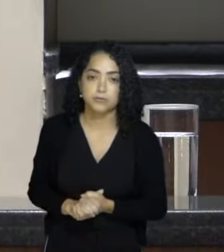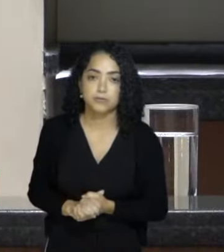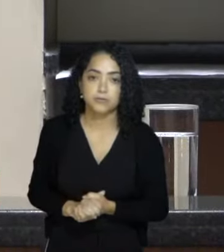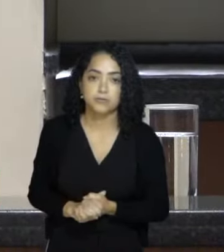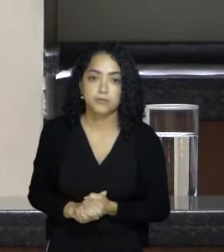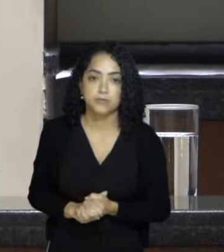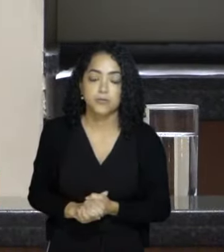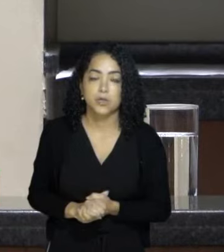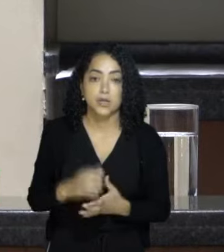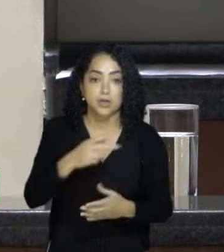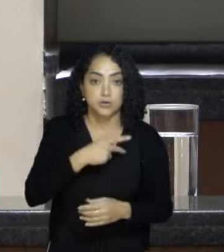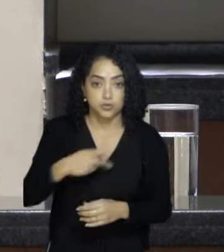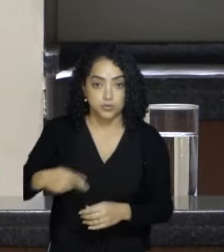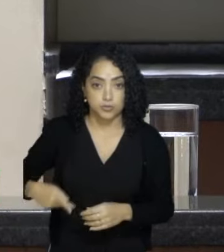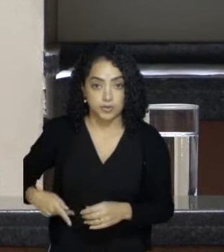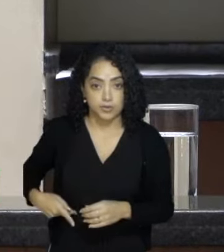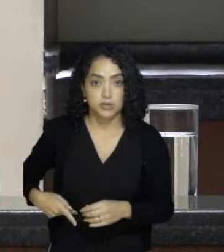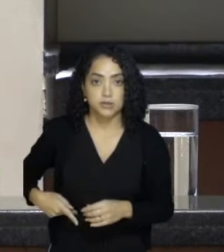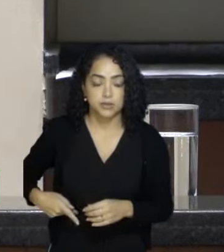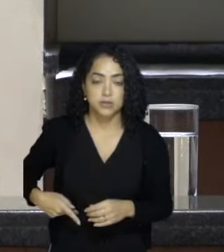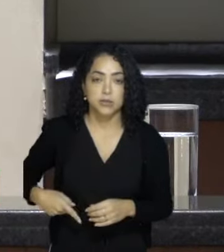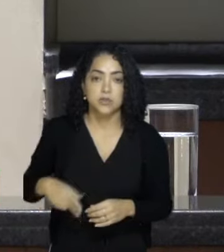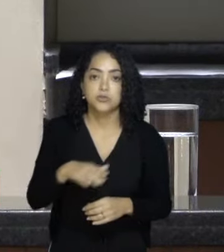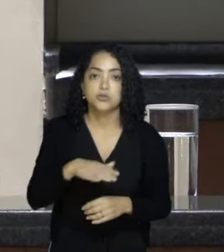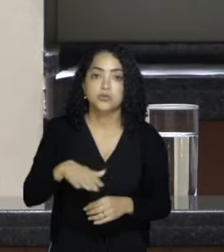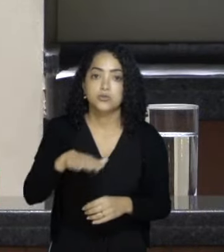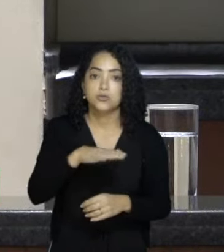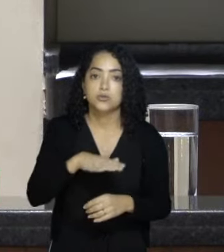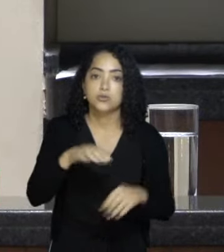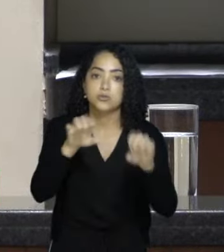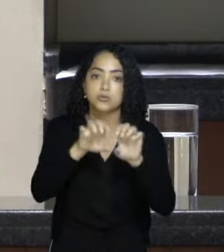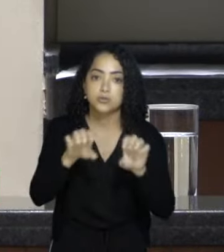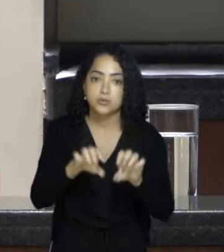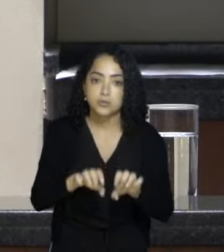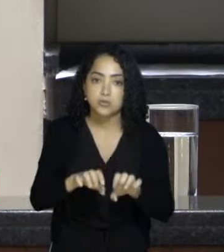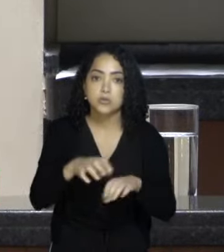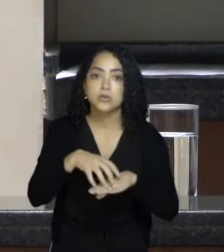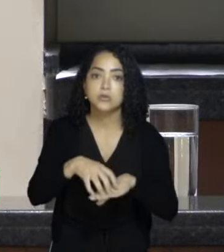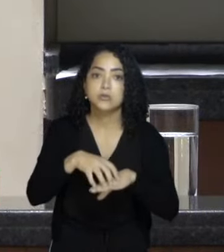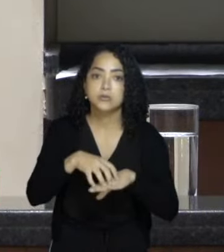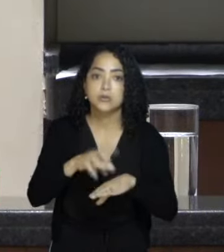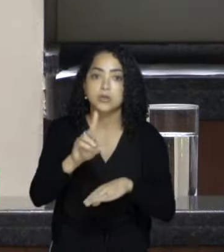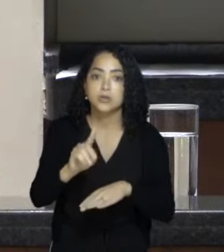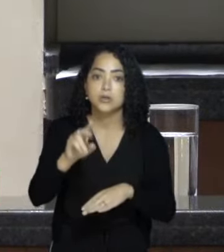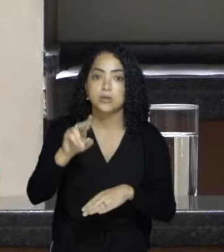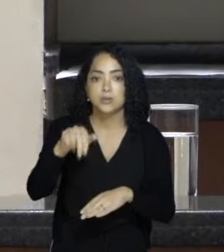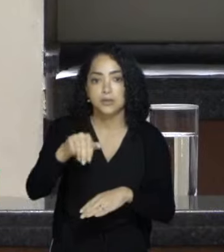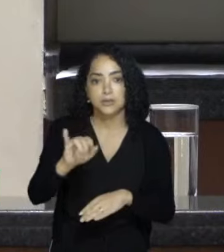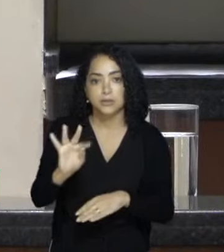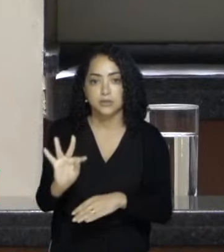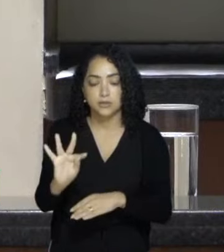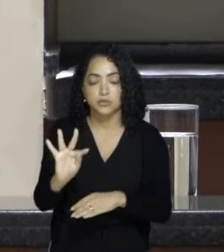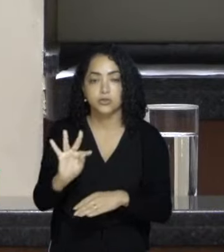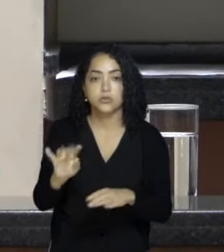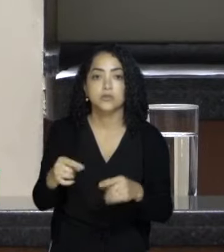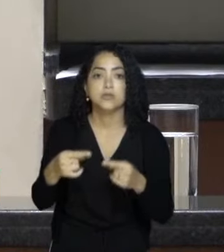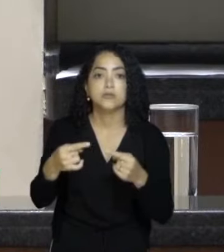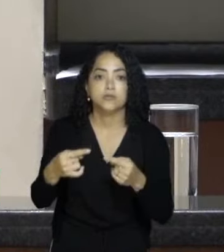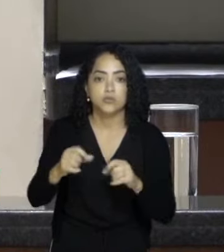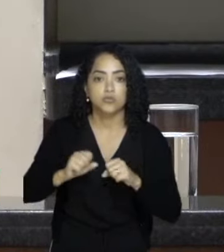ao superintendente regional do Departamento Nacional de Infraestrutura de Transportes, DENIT, em Santa Catarina, para que empreenda esforços